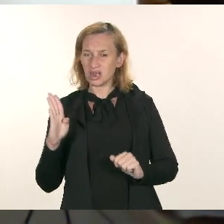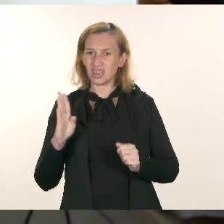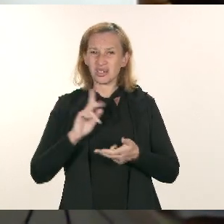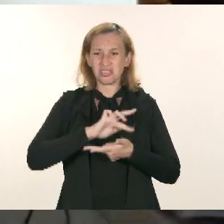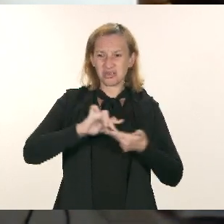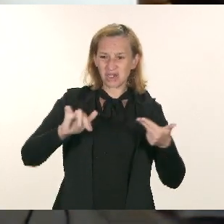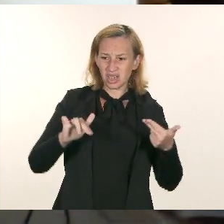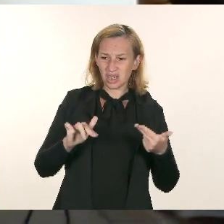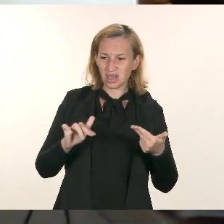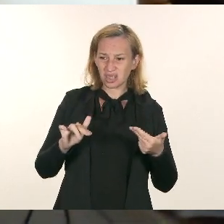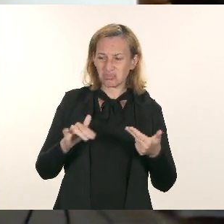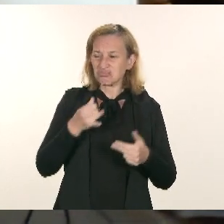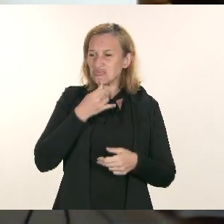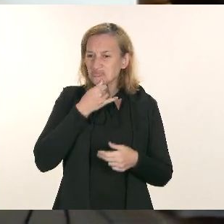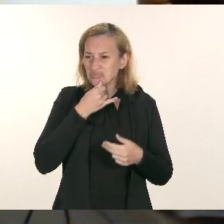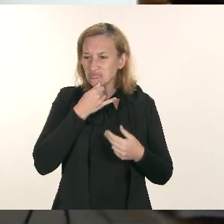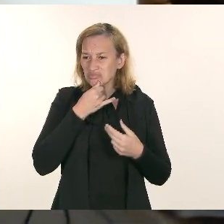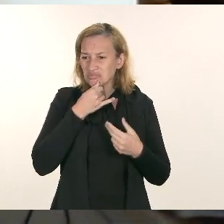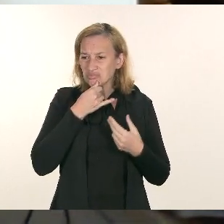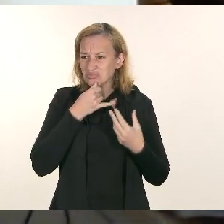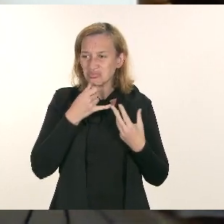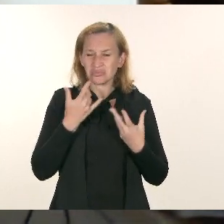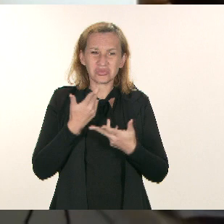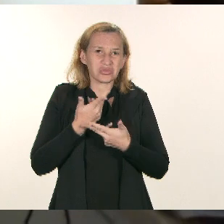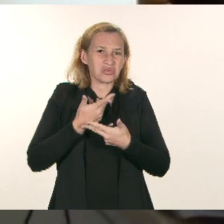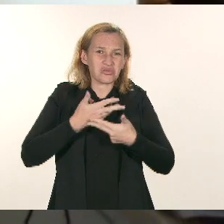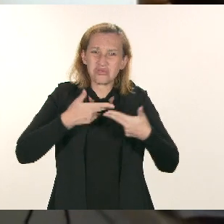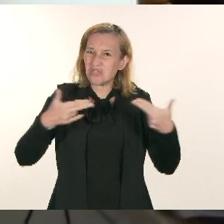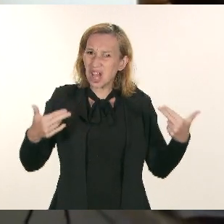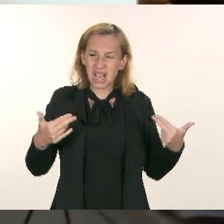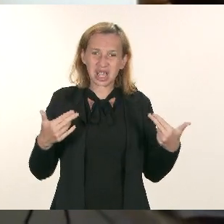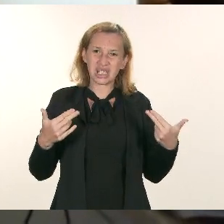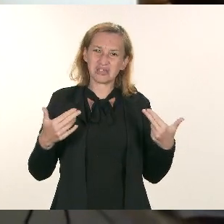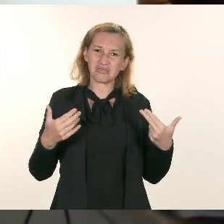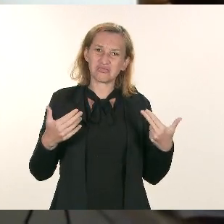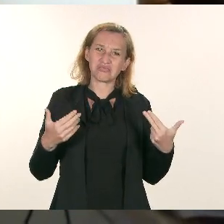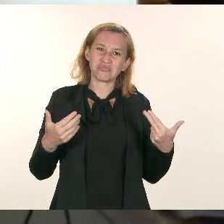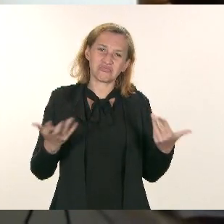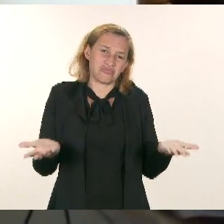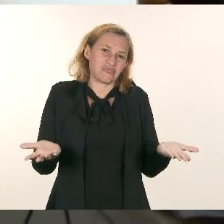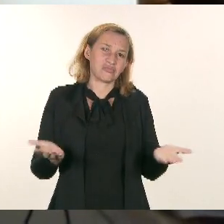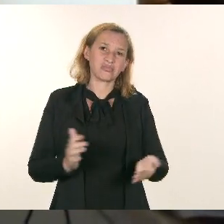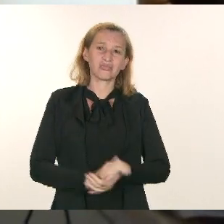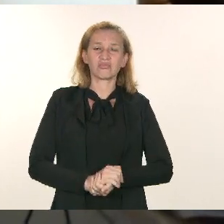muitas e o desalento maior ainda.